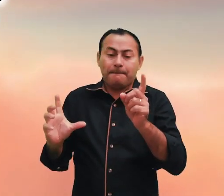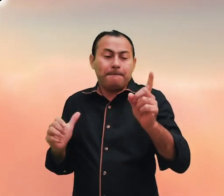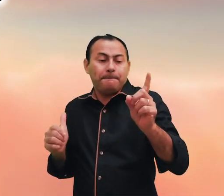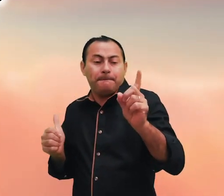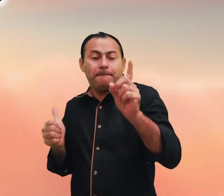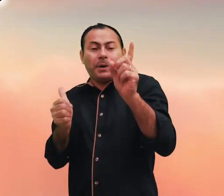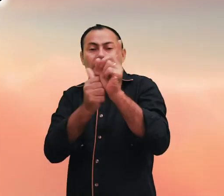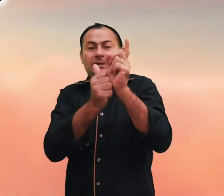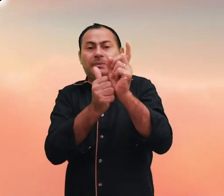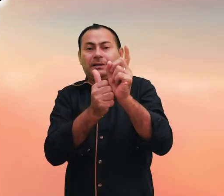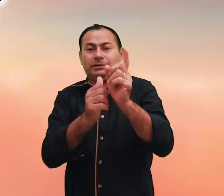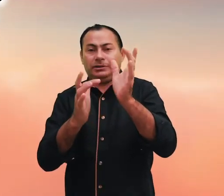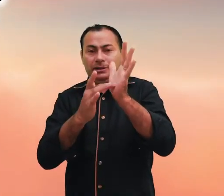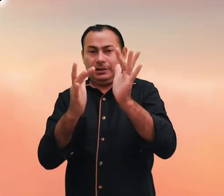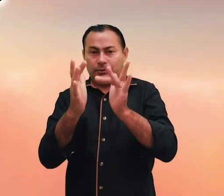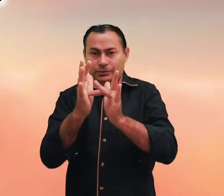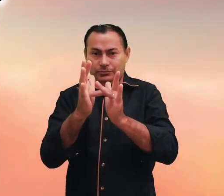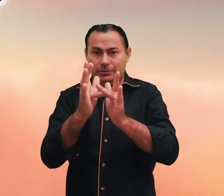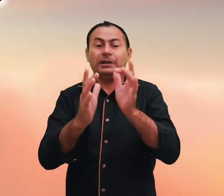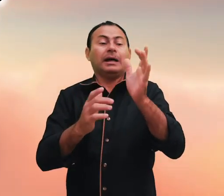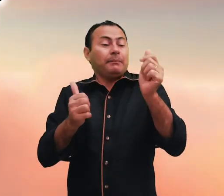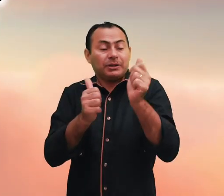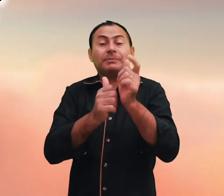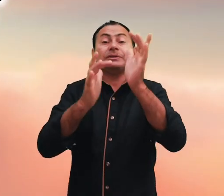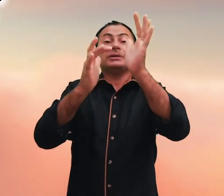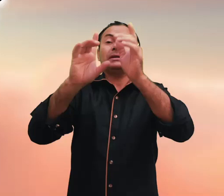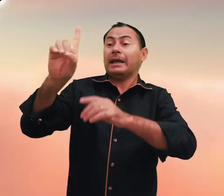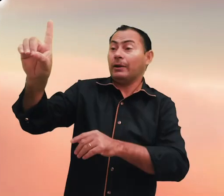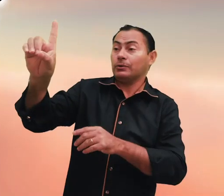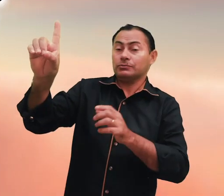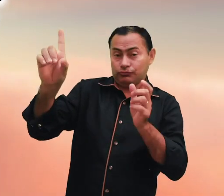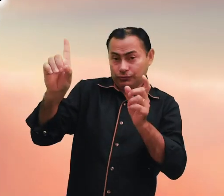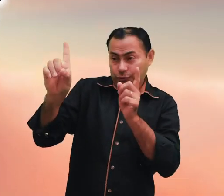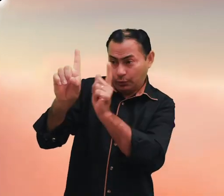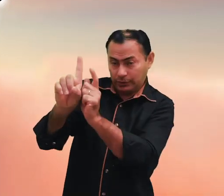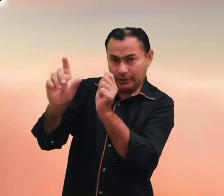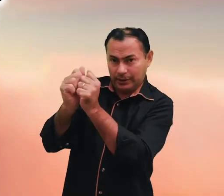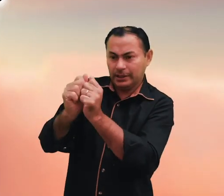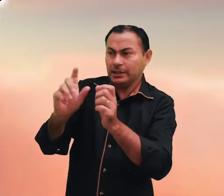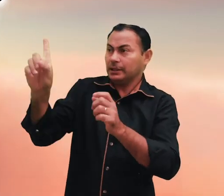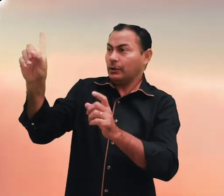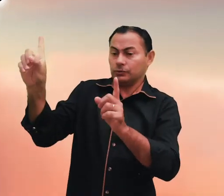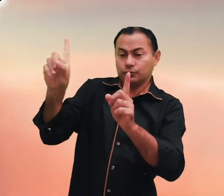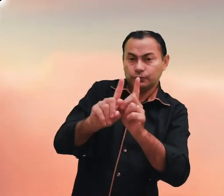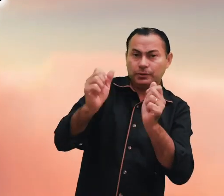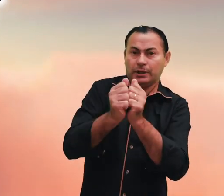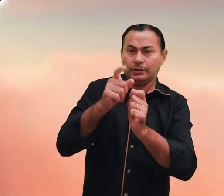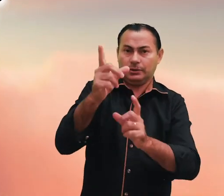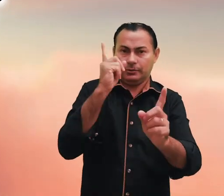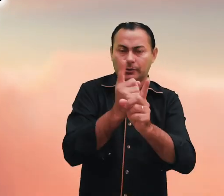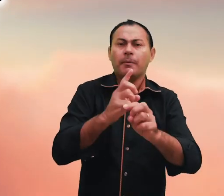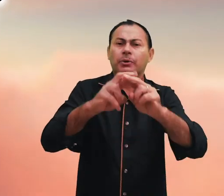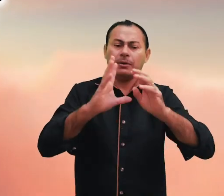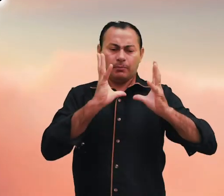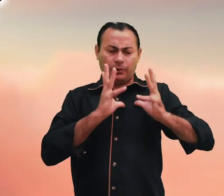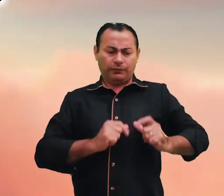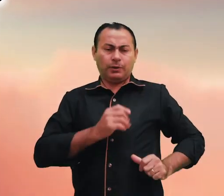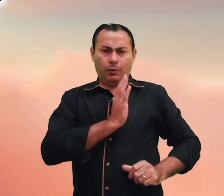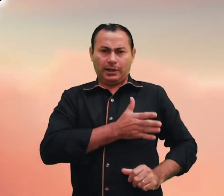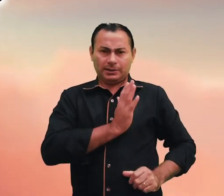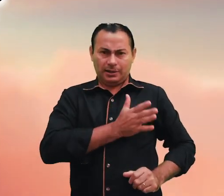se aproximará de vocês. Pecadores, limpem as mãos, e vocês que têm a mente dividida, purifiquem